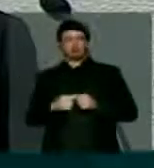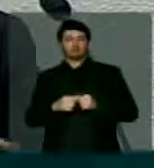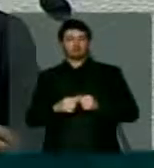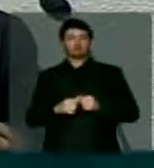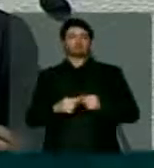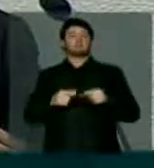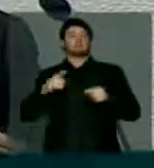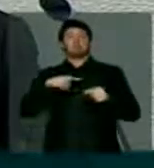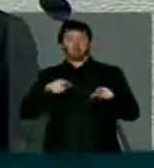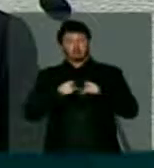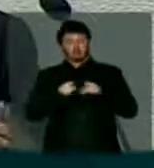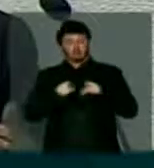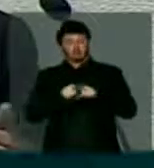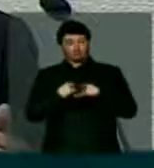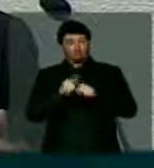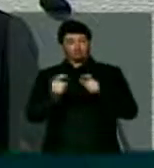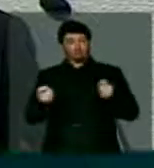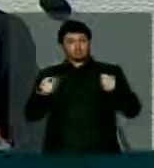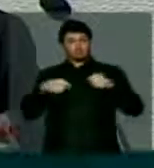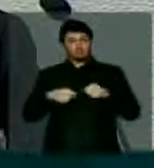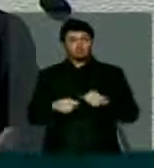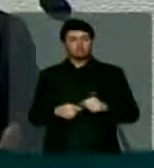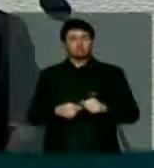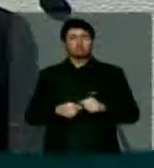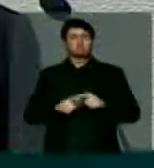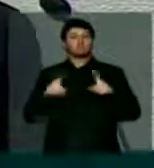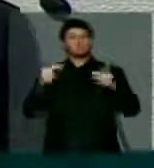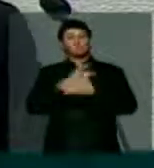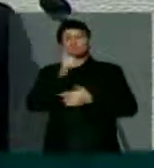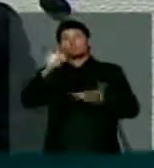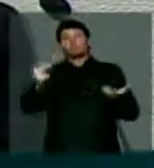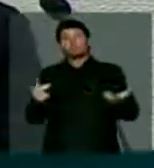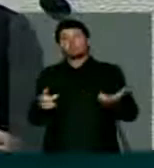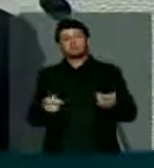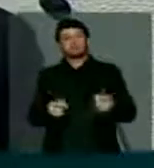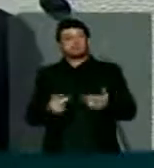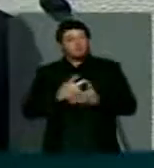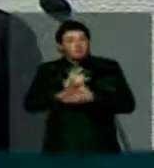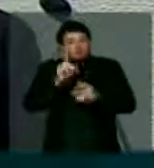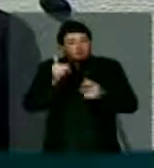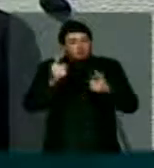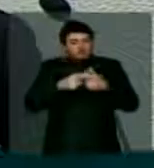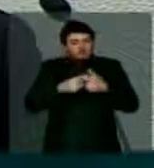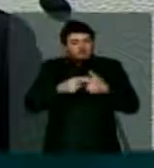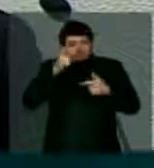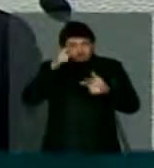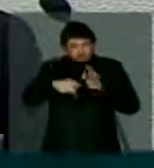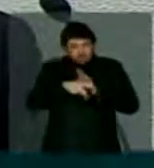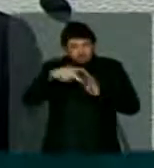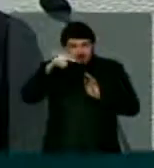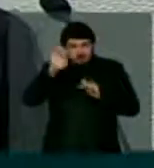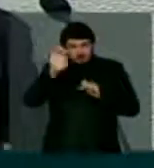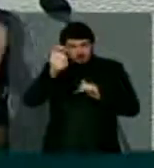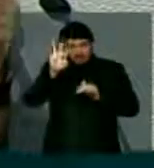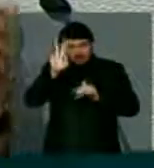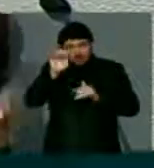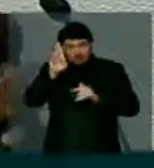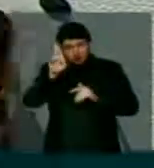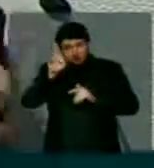teríamos, inclusive, a possibilidade de indicação isso não aconteceu, do CEO. Sim, mas não aconteceu por interesse da própria